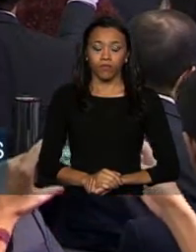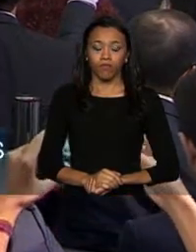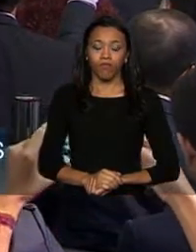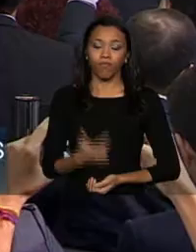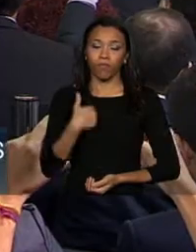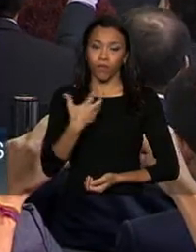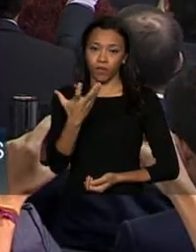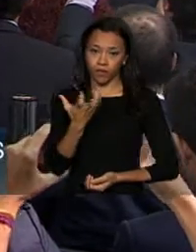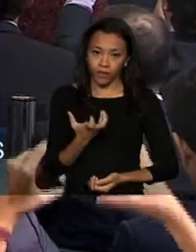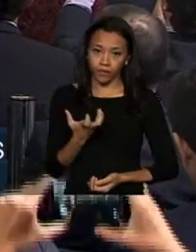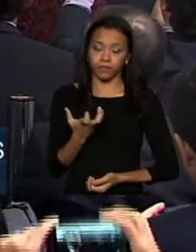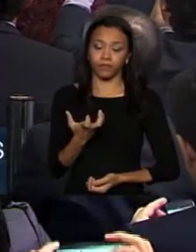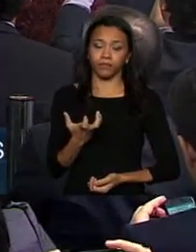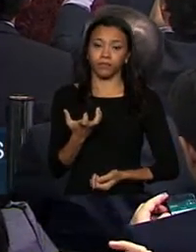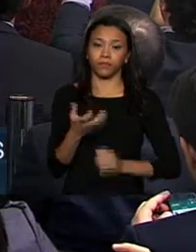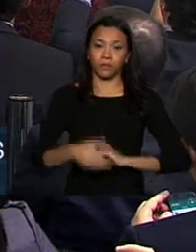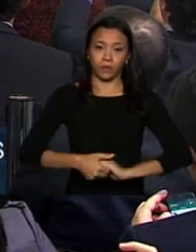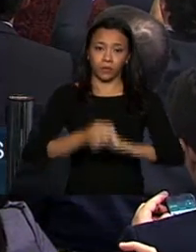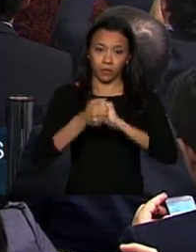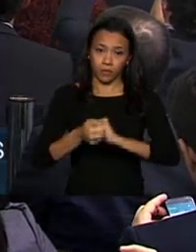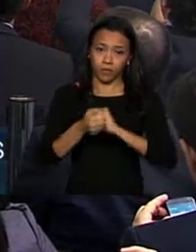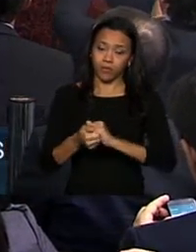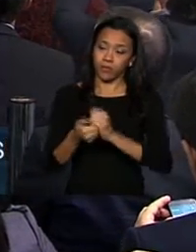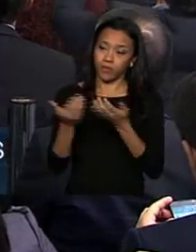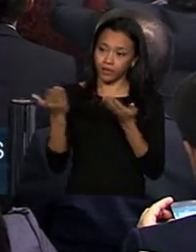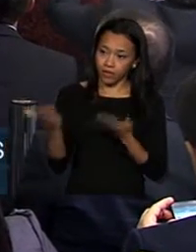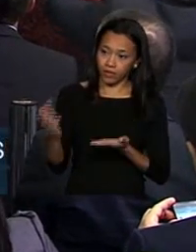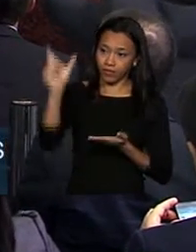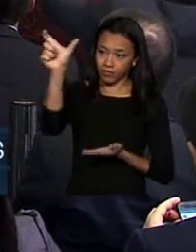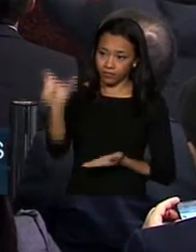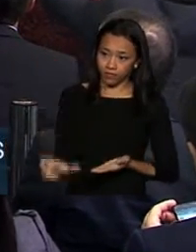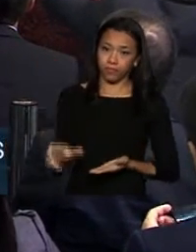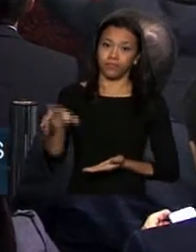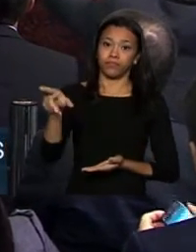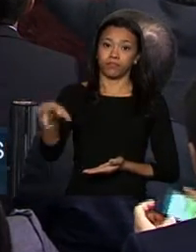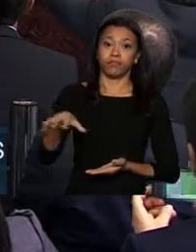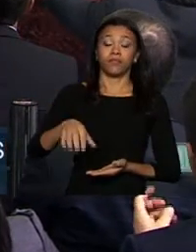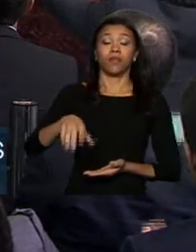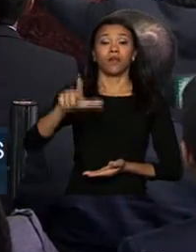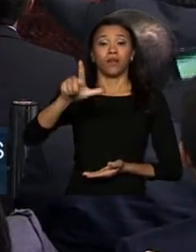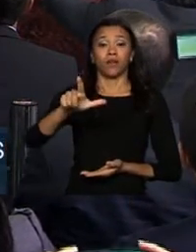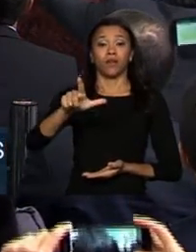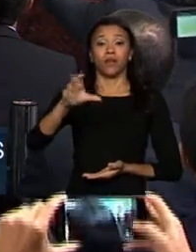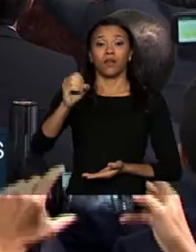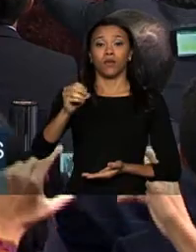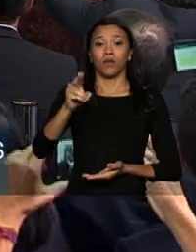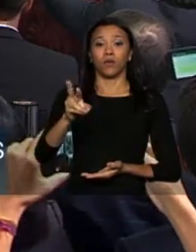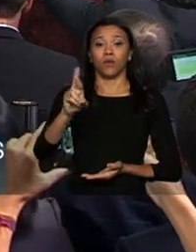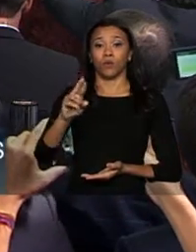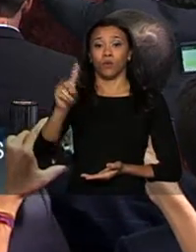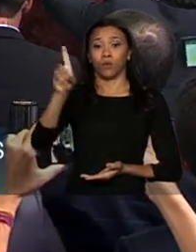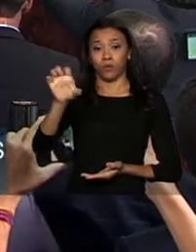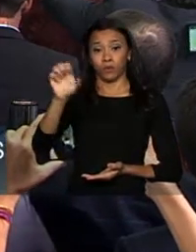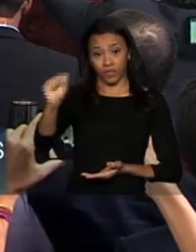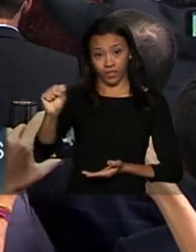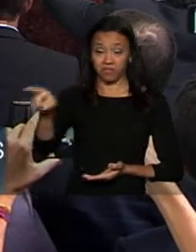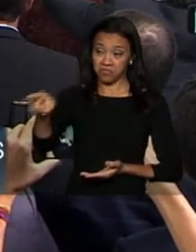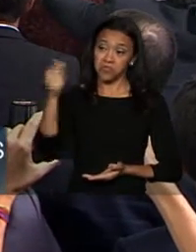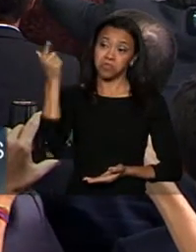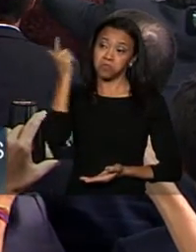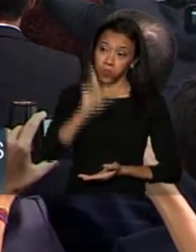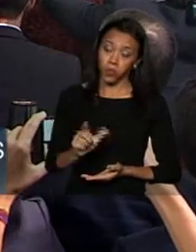Queria cumprimentar a Delcy Lutz, dizer que, de fato, essa é uma trajetória vitoriosa,